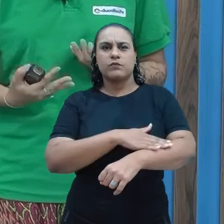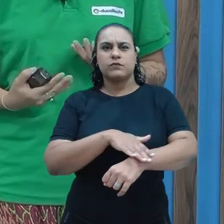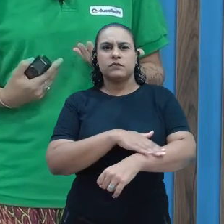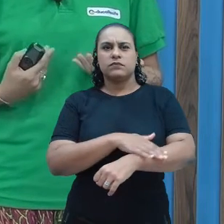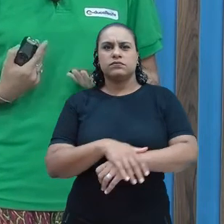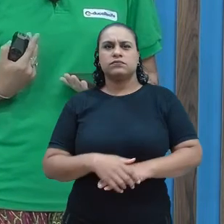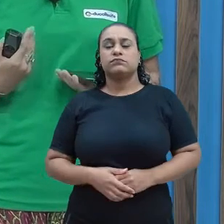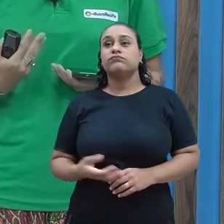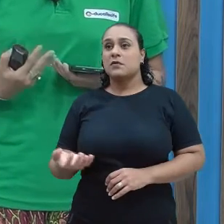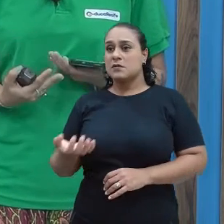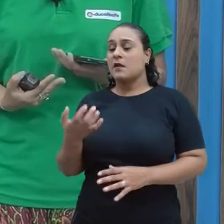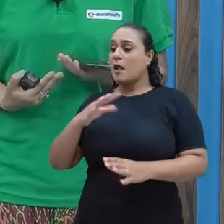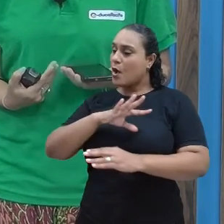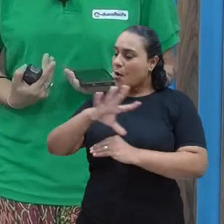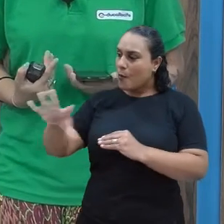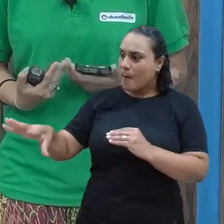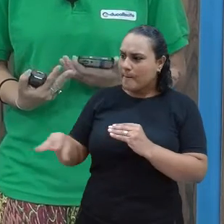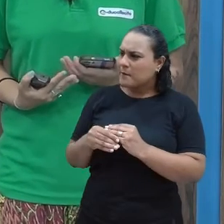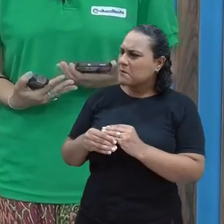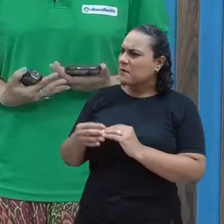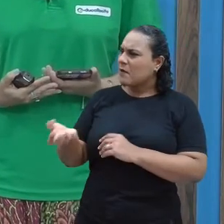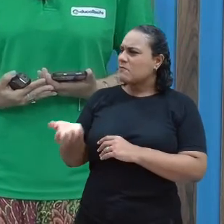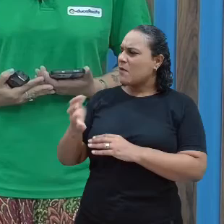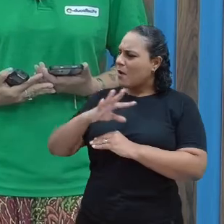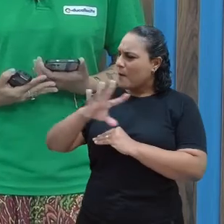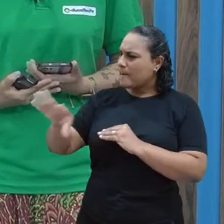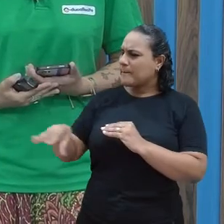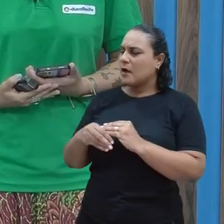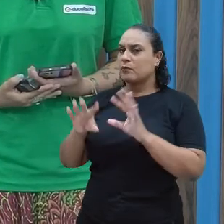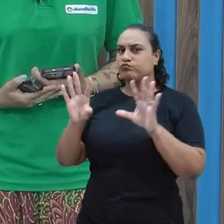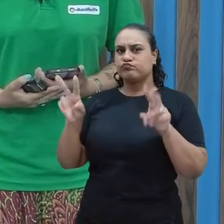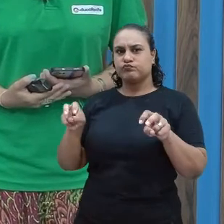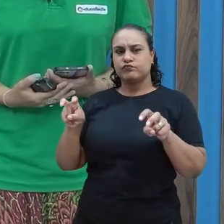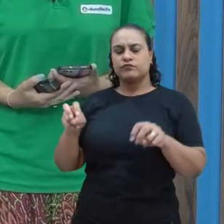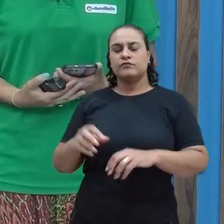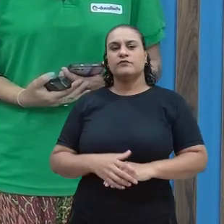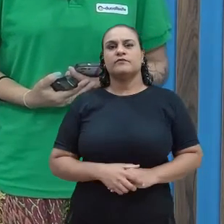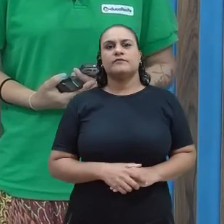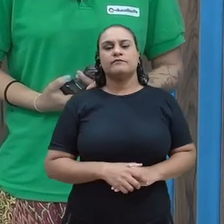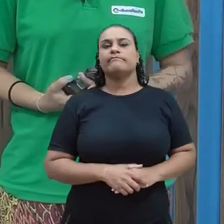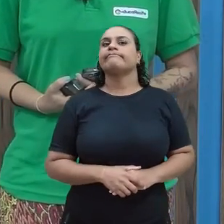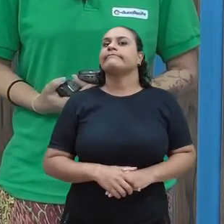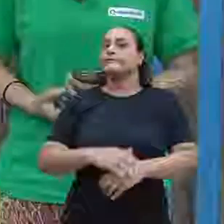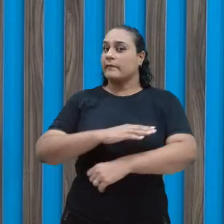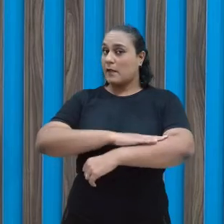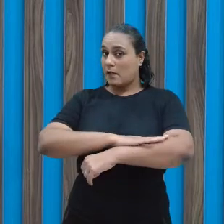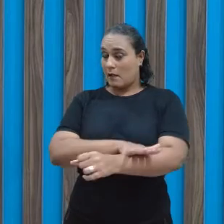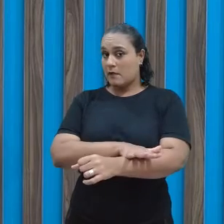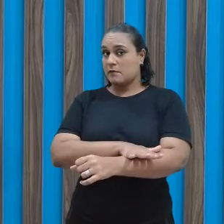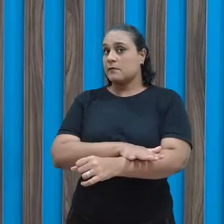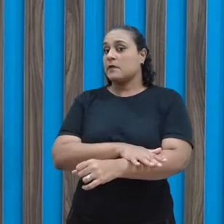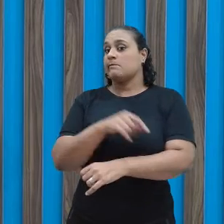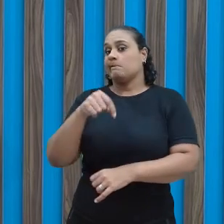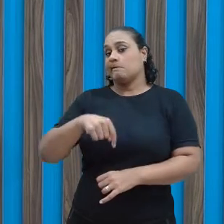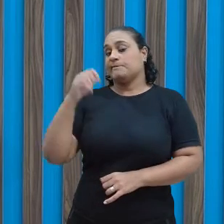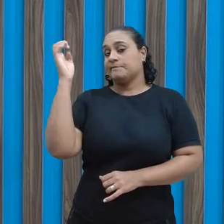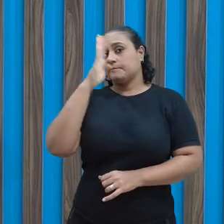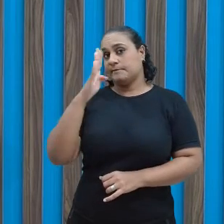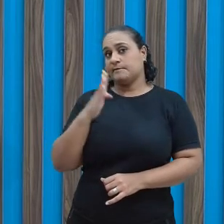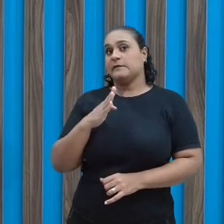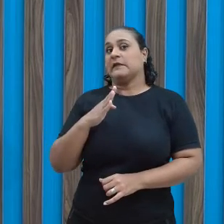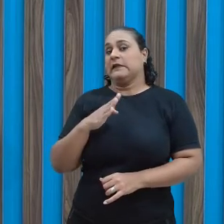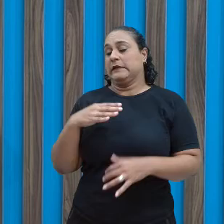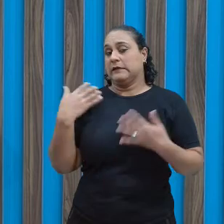quer dialogar, falar alguma coisa, pontuar alguma coisa sobre isso? O racismo em nosso país, ele está